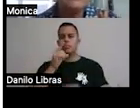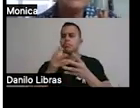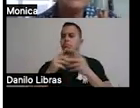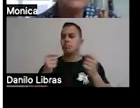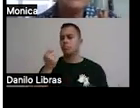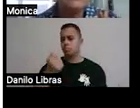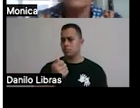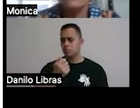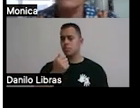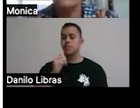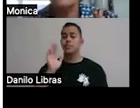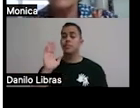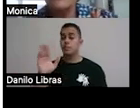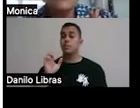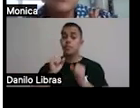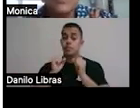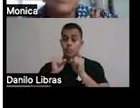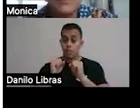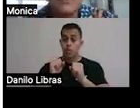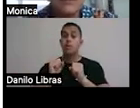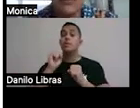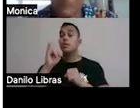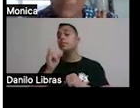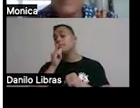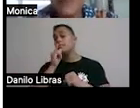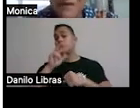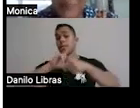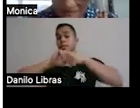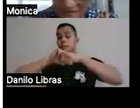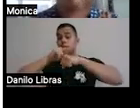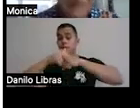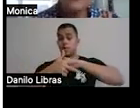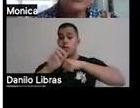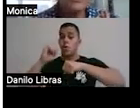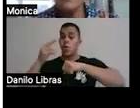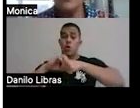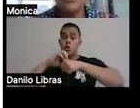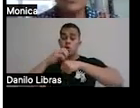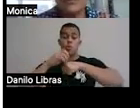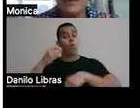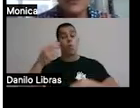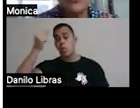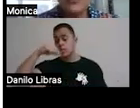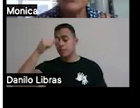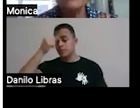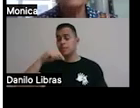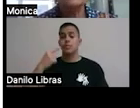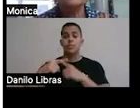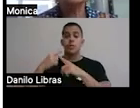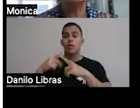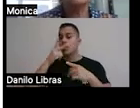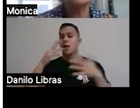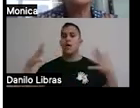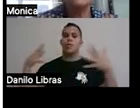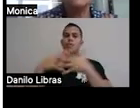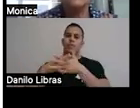estar com zika ou com chikungunya também, ou com uma gripe, né? Porque confundem